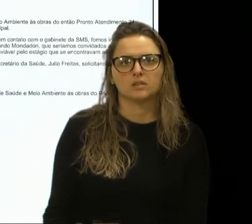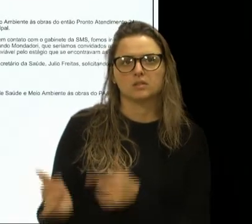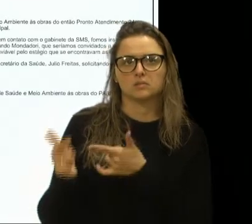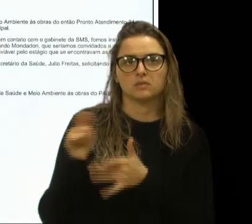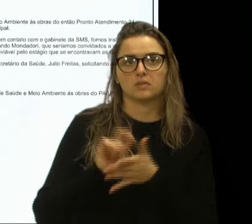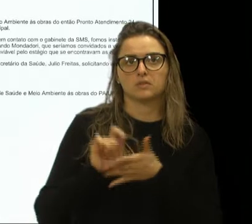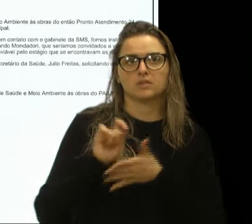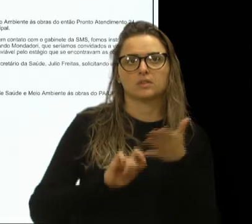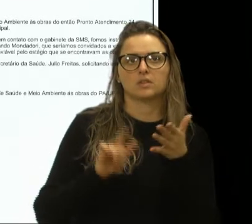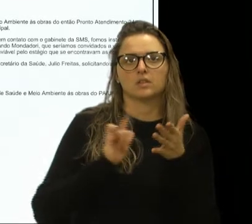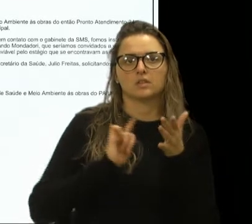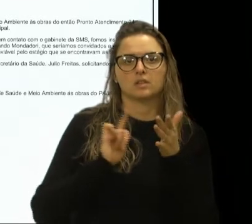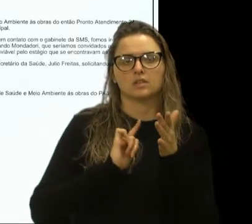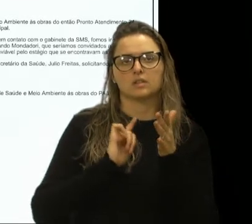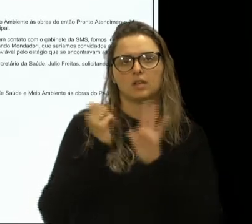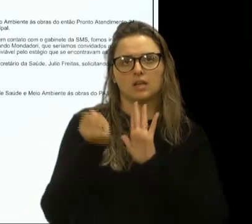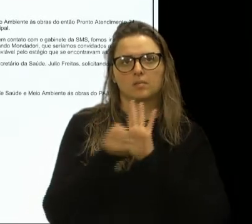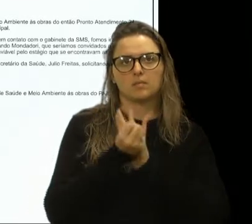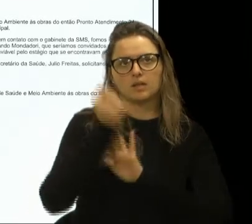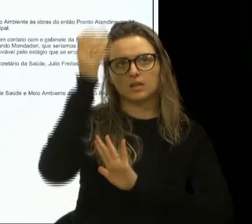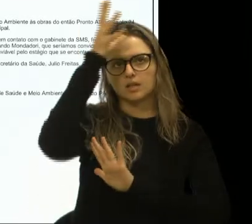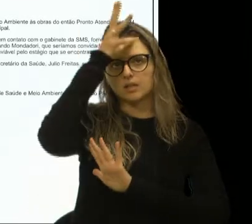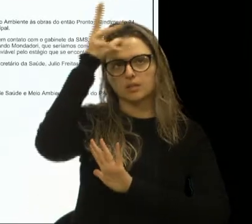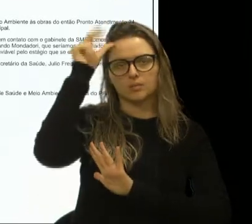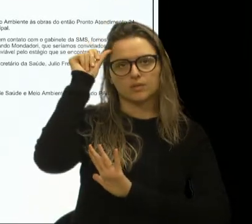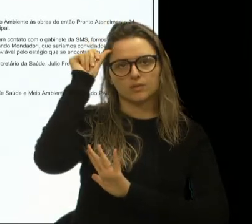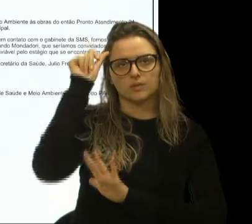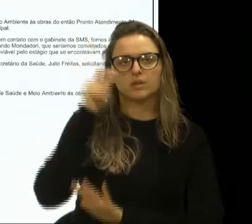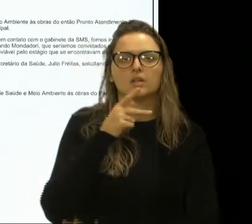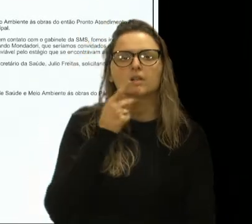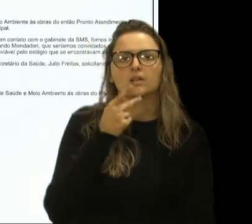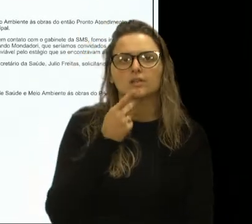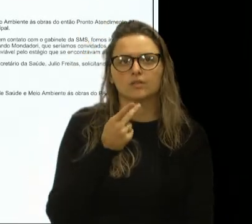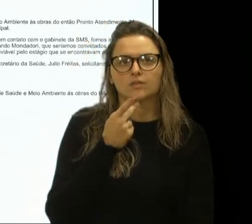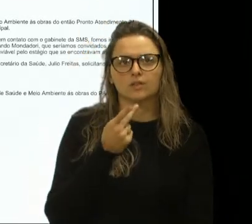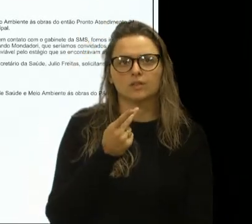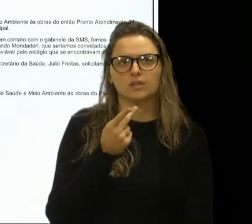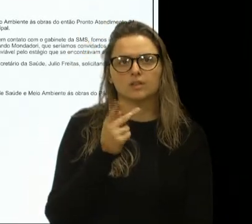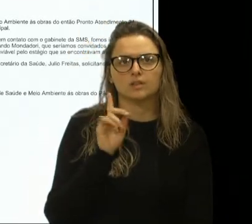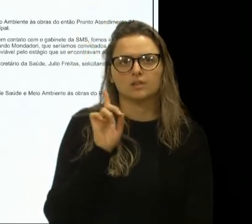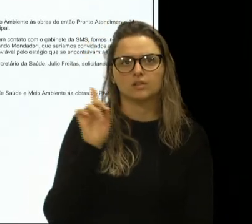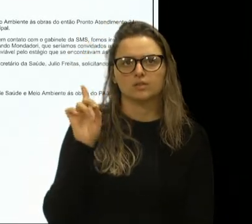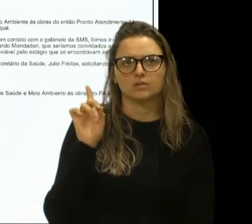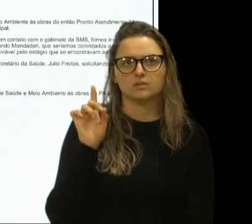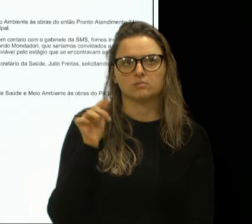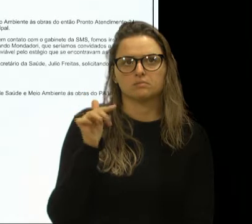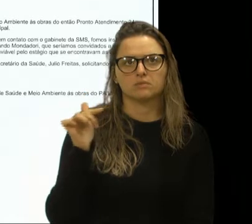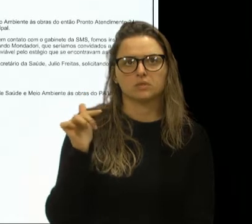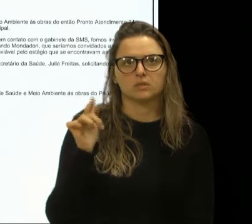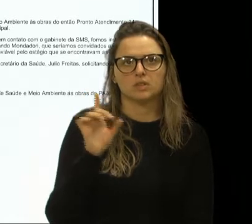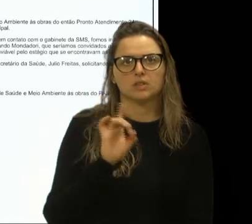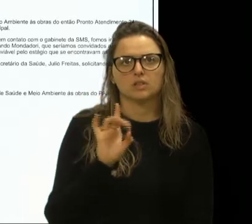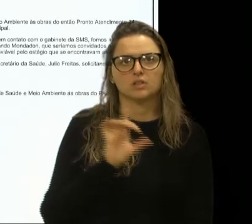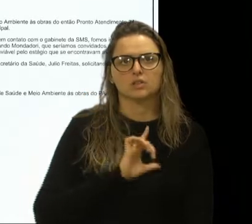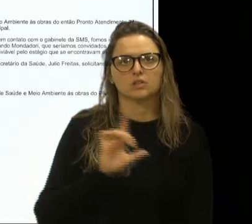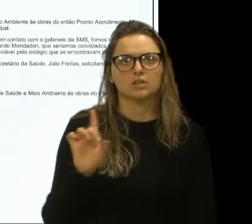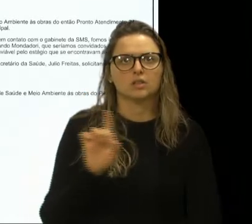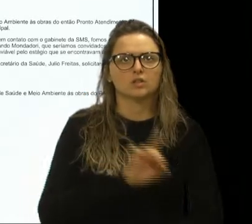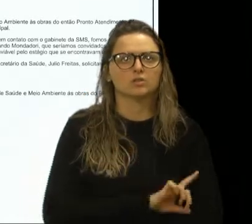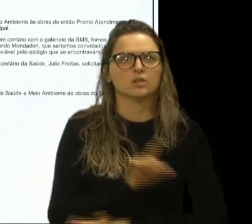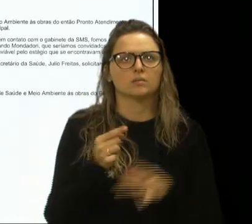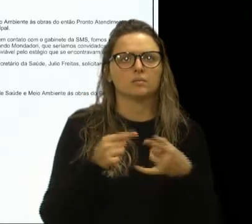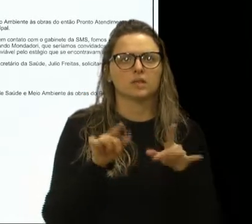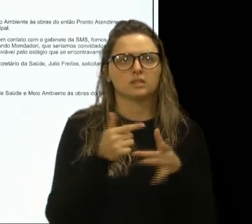assinou, tem o timbre da prefeitura, mas dizendo que teria... Ninguém assina, não tem timbre nenhum, tem só o timbre, né?